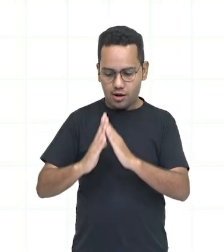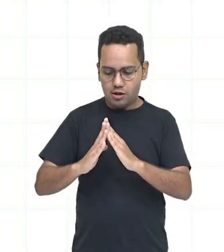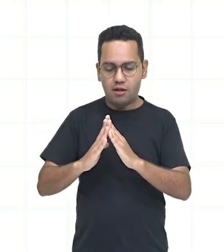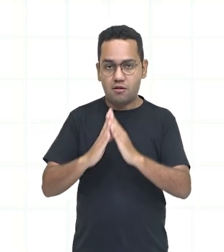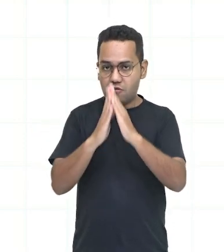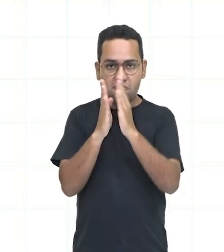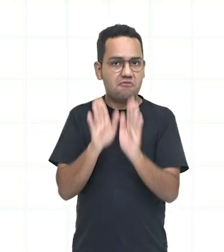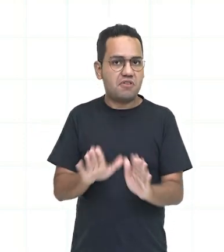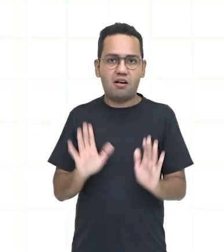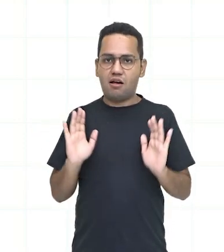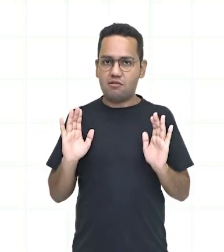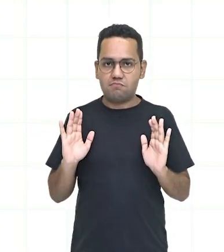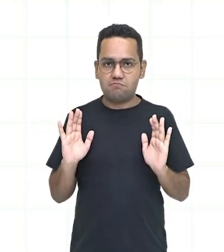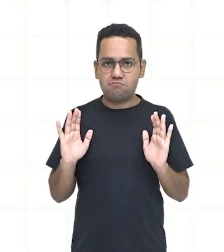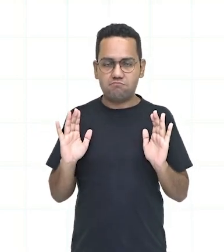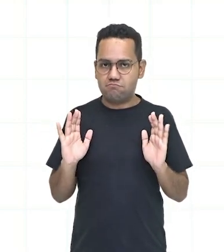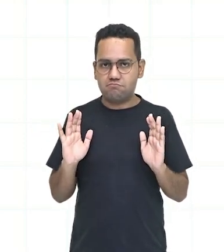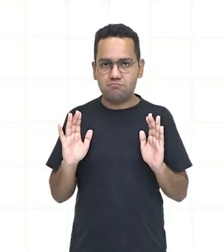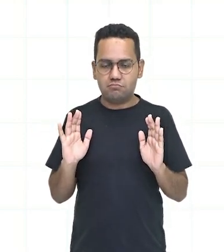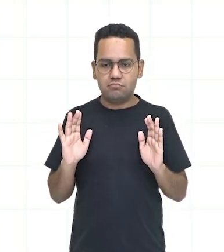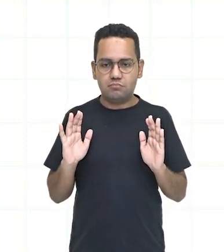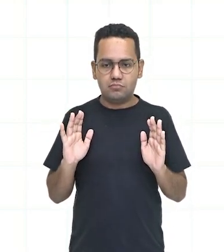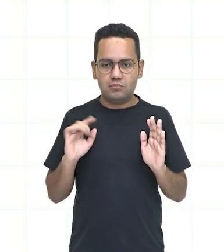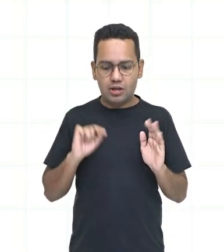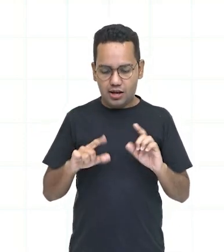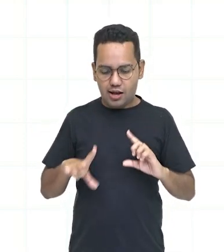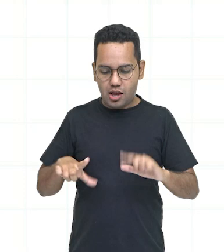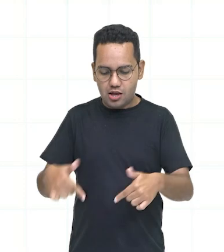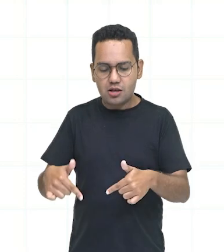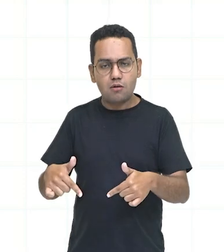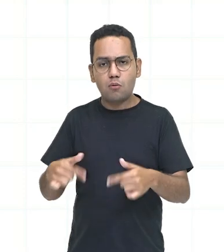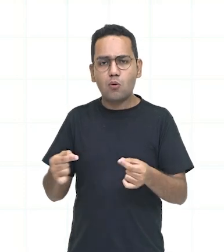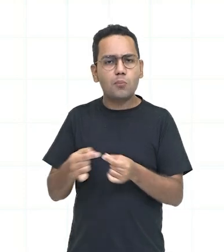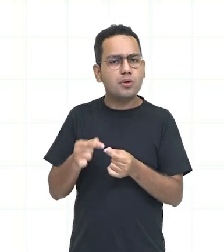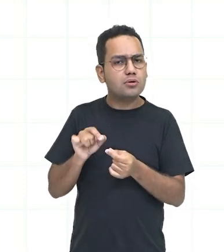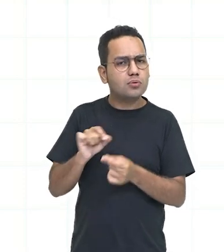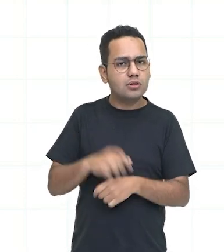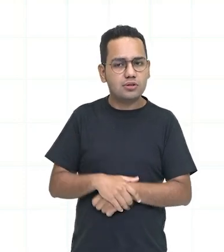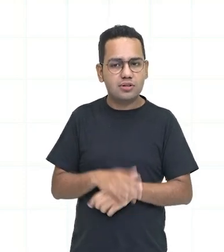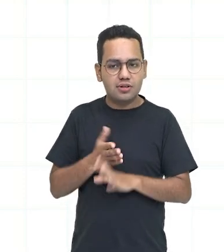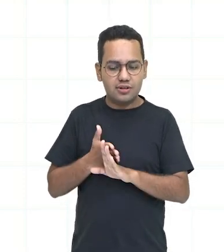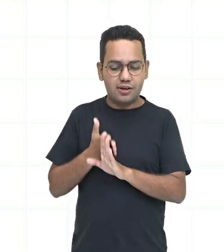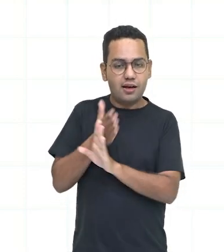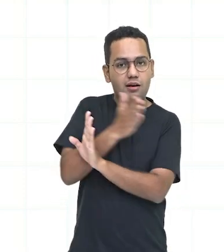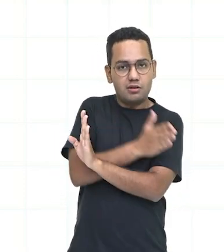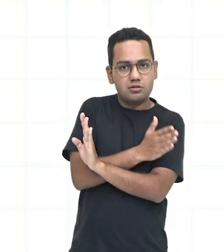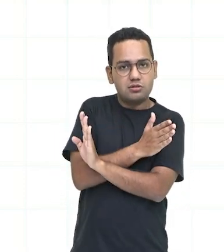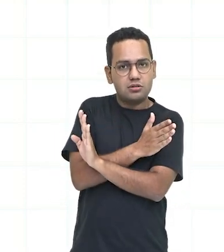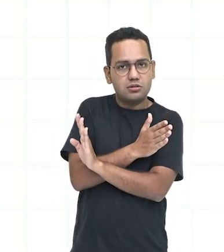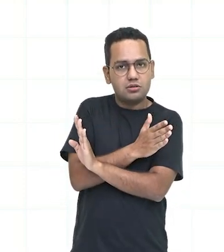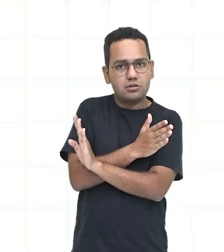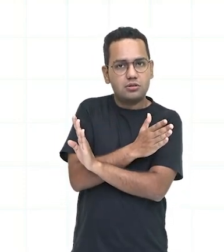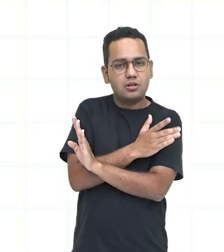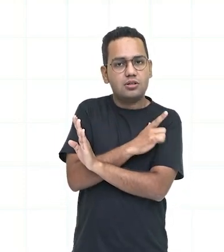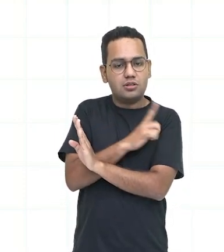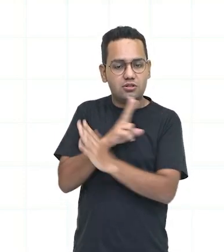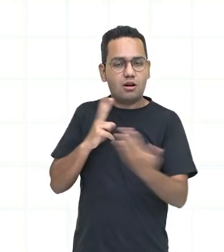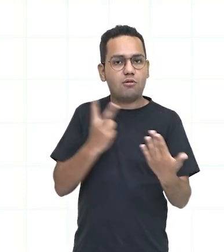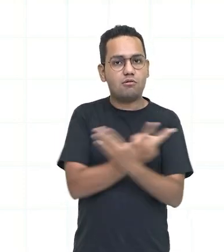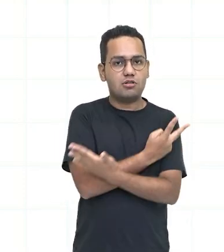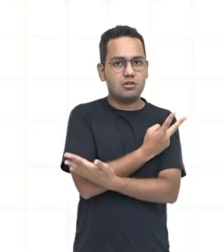casa. Repare que essa ação de ficar dentro de casa depende exclusivamente se essa primeira ação acontecer.